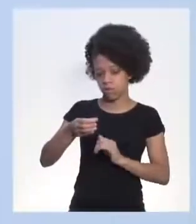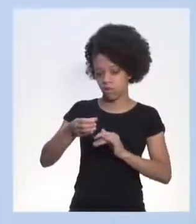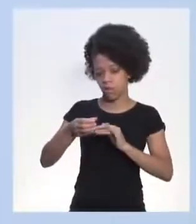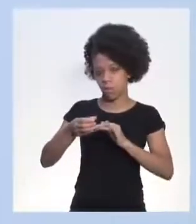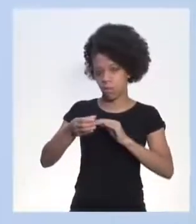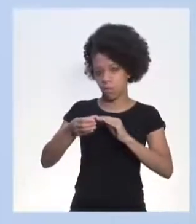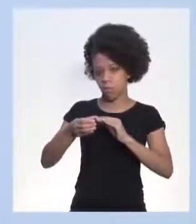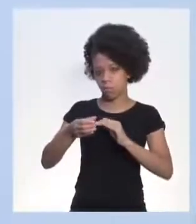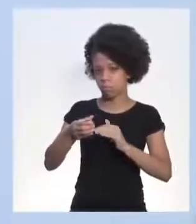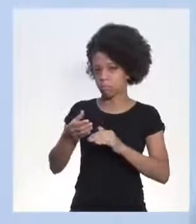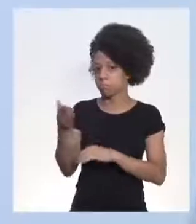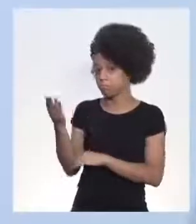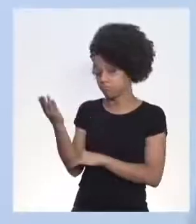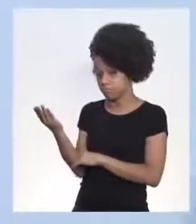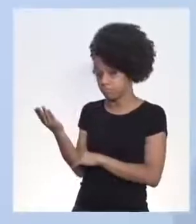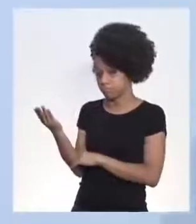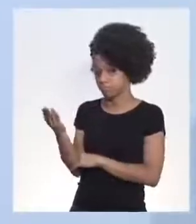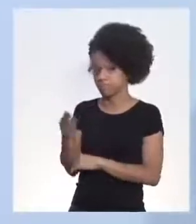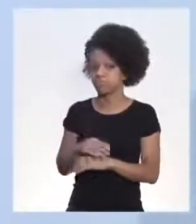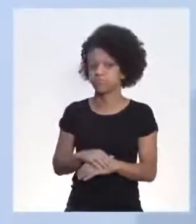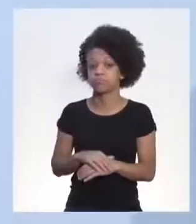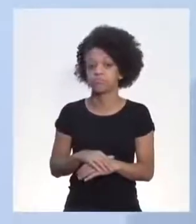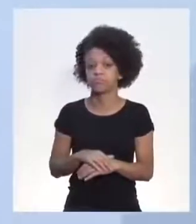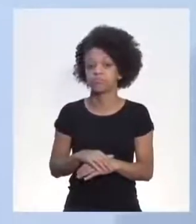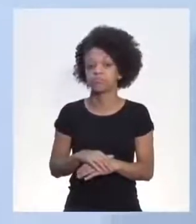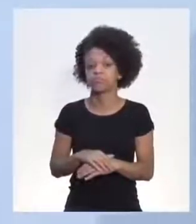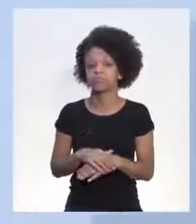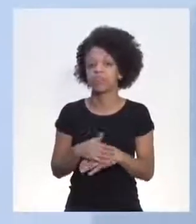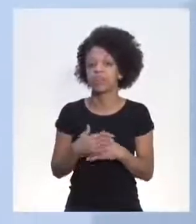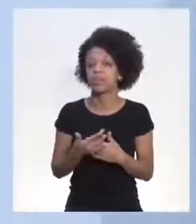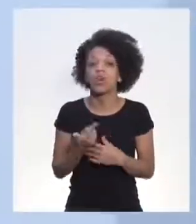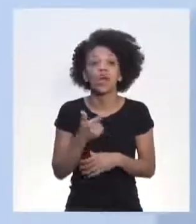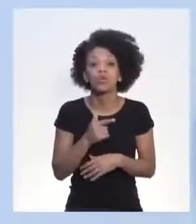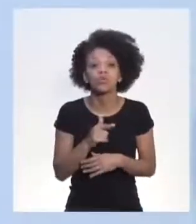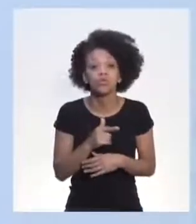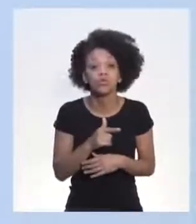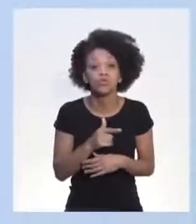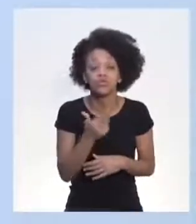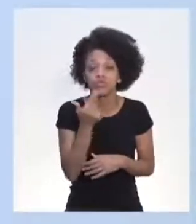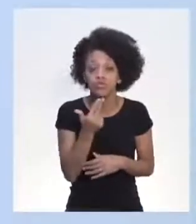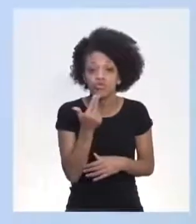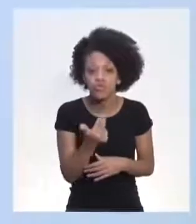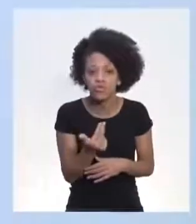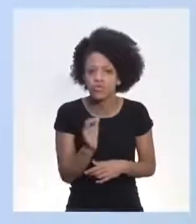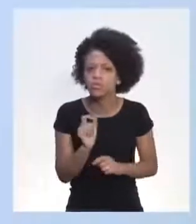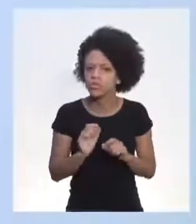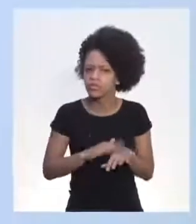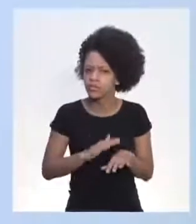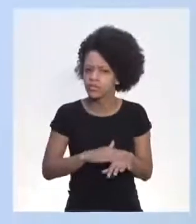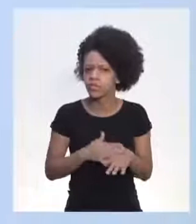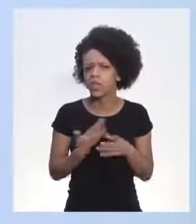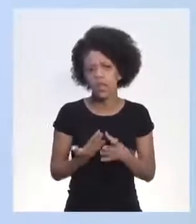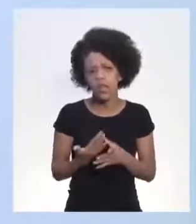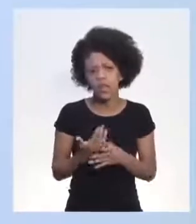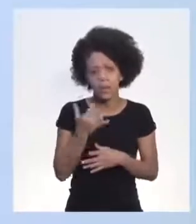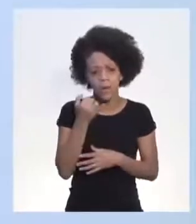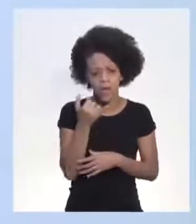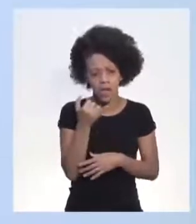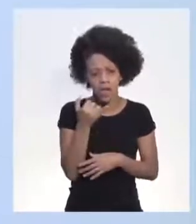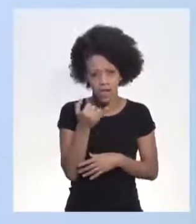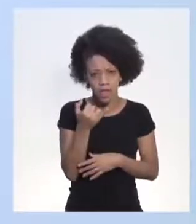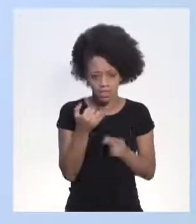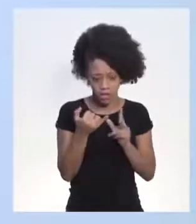recipiente, então aqui eu coloquei uma quantidade de álcool. Aí eu não tinha corante, Osmar. Sim. Sabe o que eu fiz? Eu peguei uma caneta e cortei a